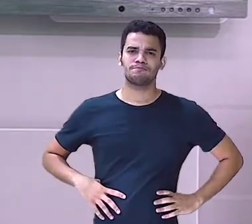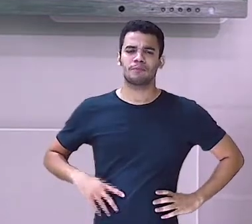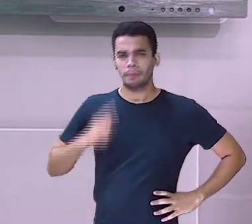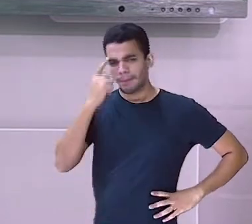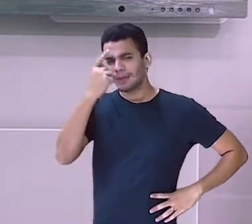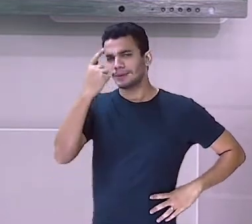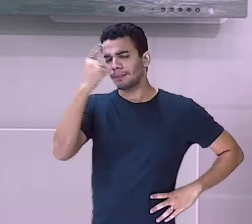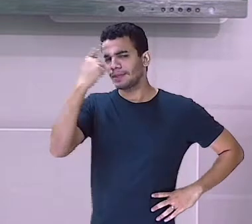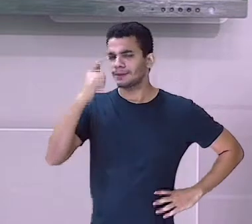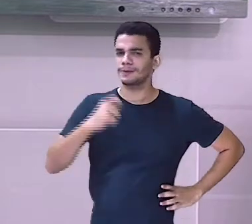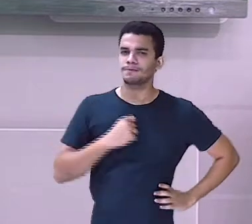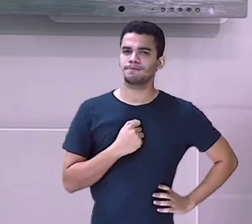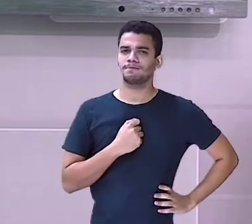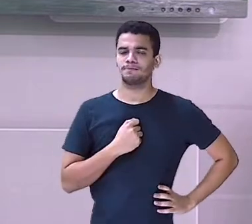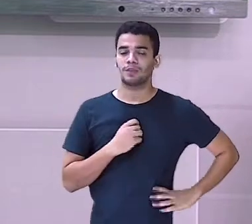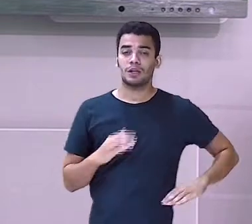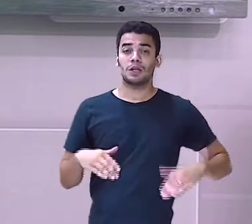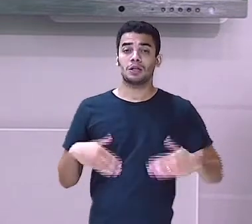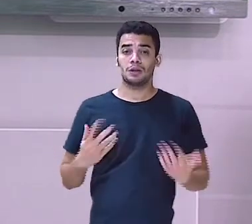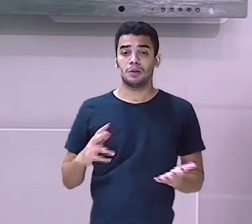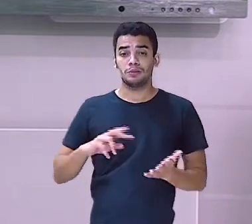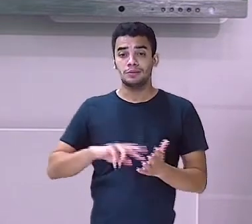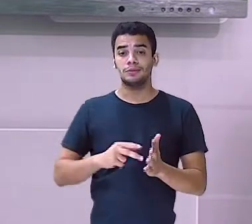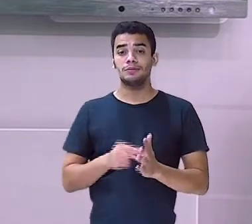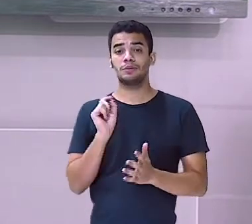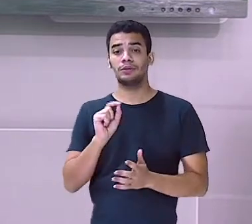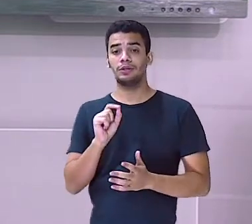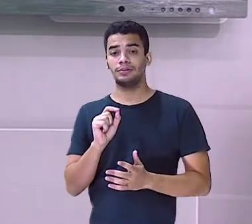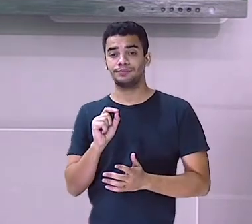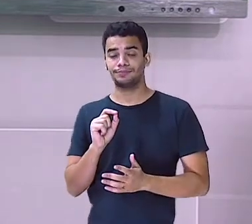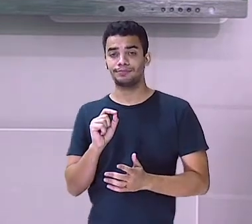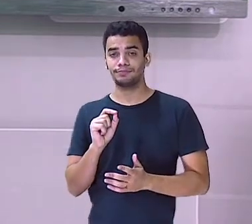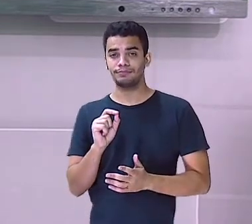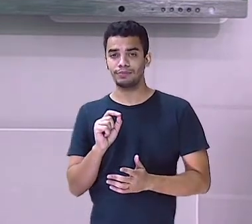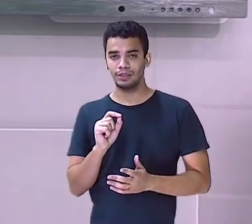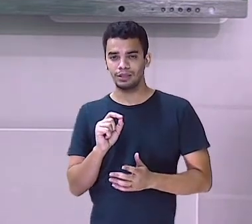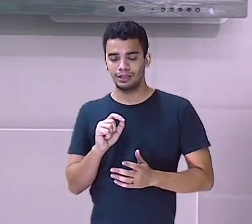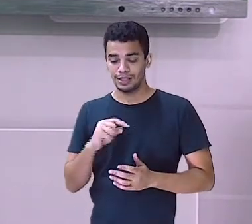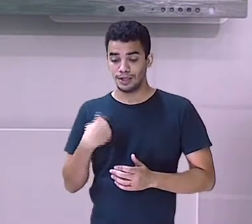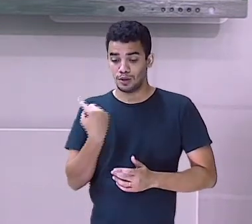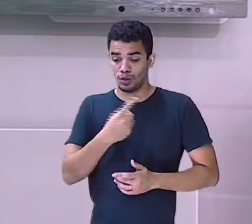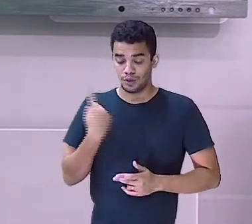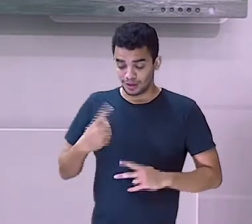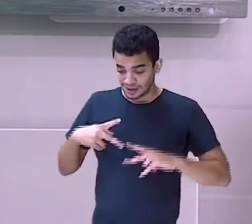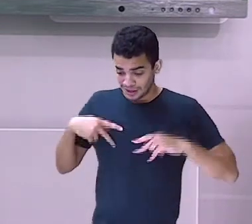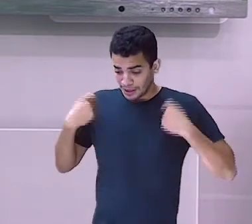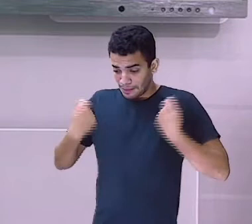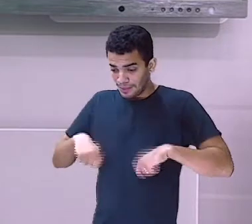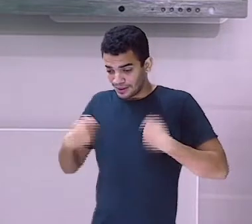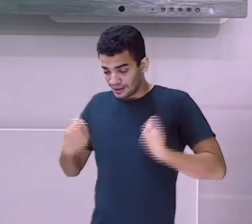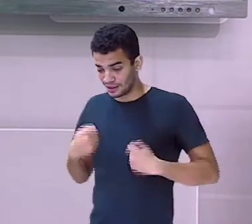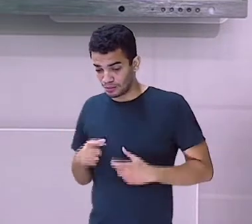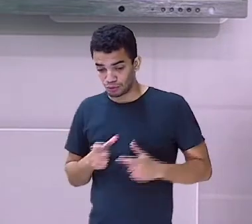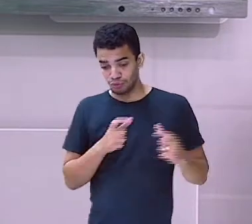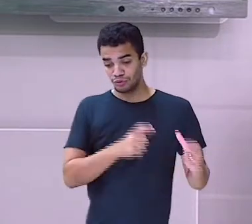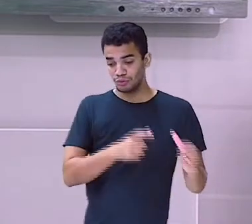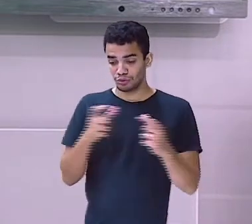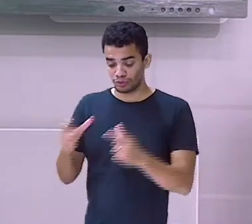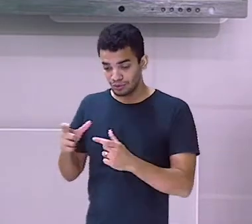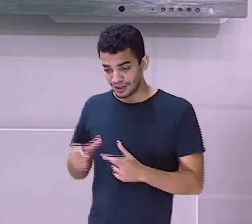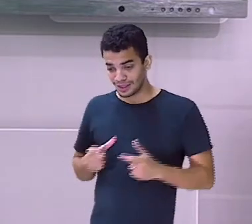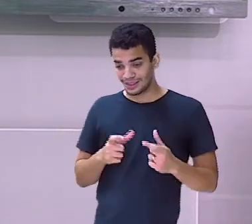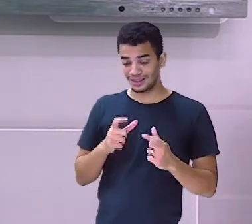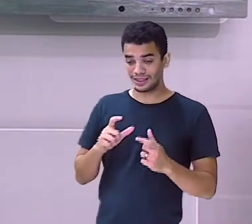servem para suprir as necessidades dos seres vivos. Então, recurso natural é tudo que nós utilizamos